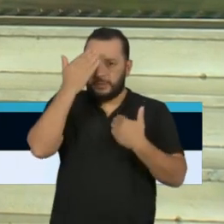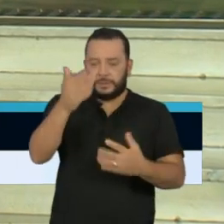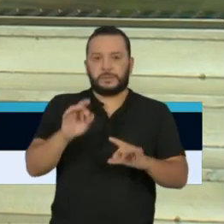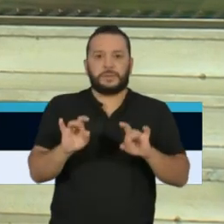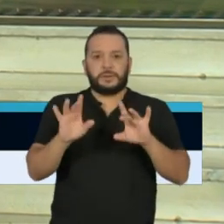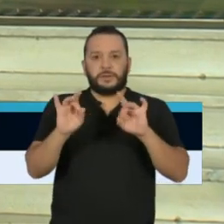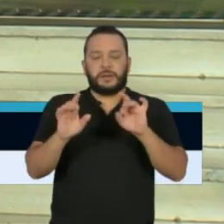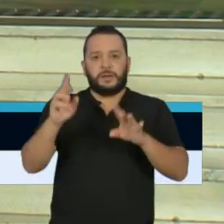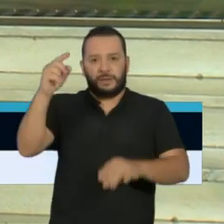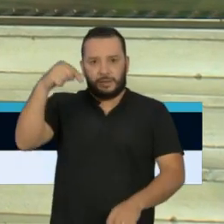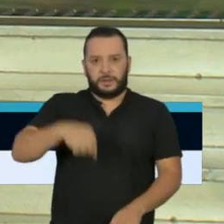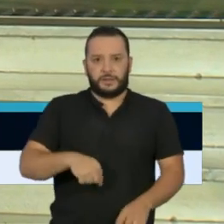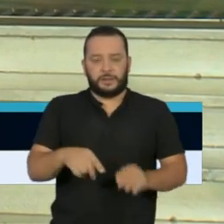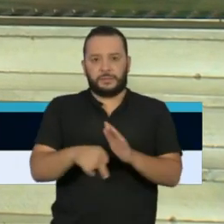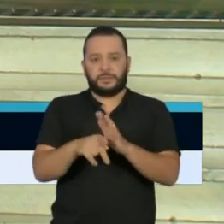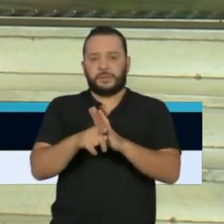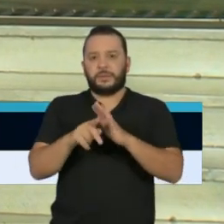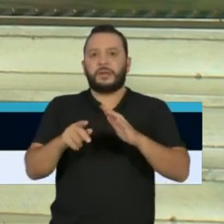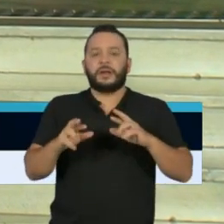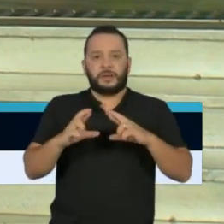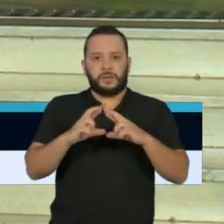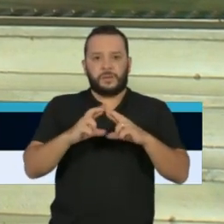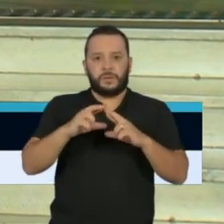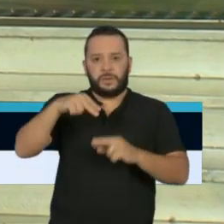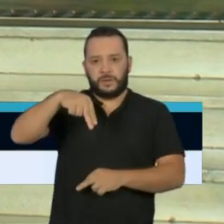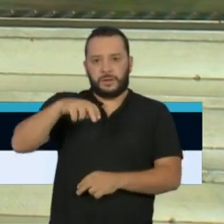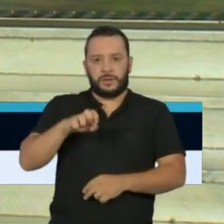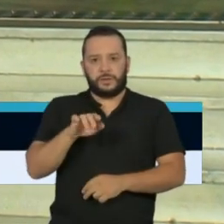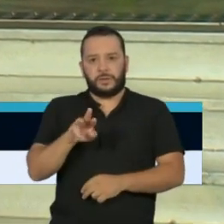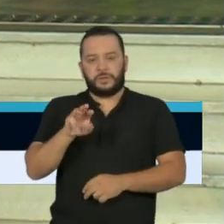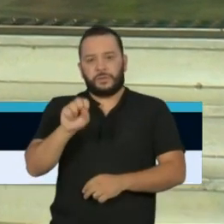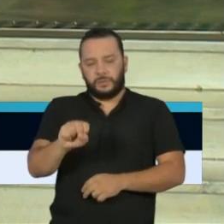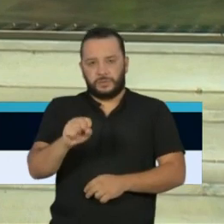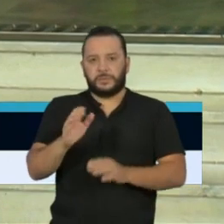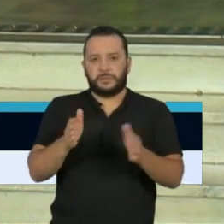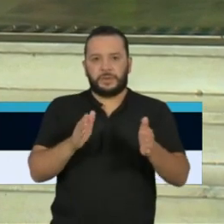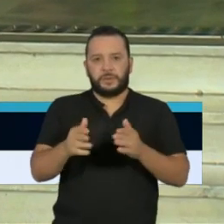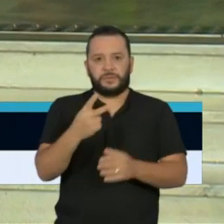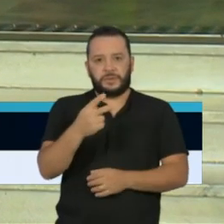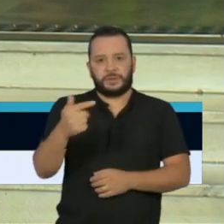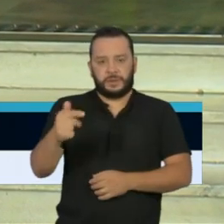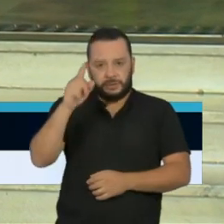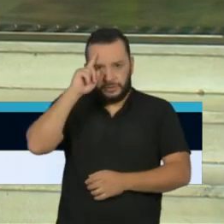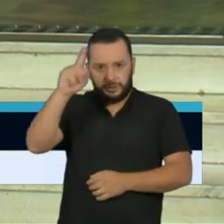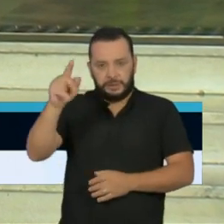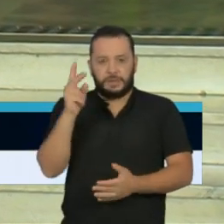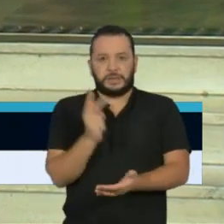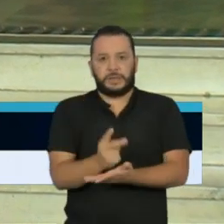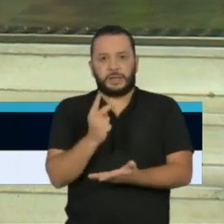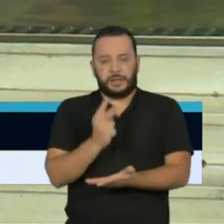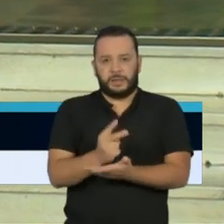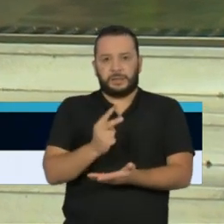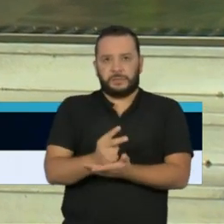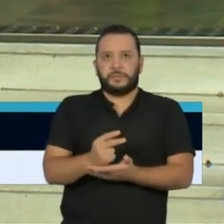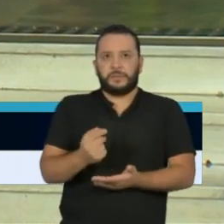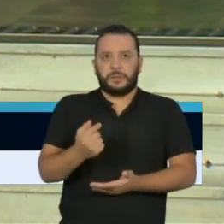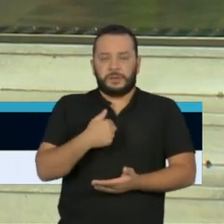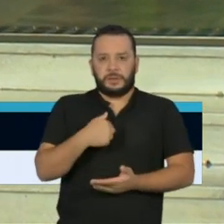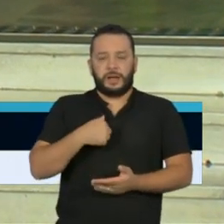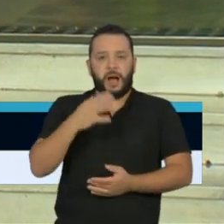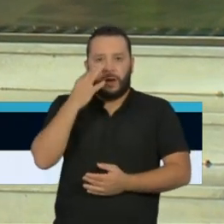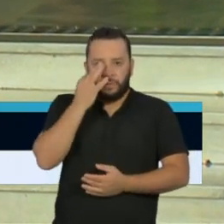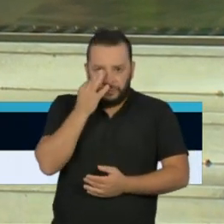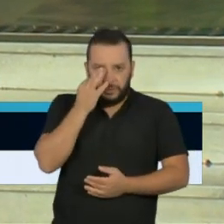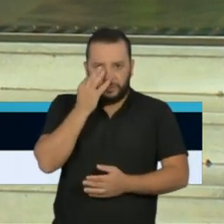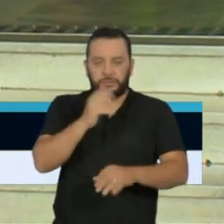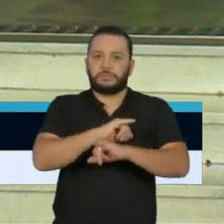especial aqui à Record News. Ao longo desses 27 dias, a Record News tem feito várias vezes transmissão ao vivo